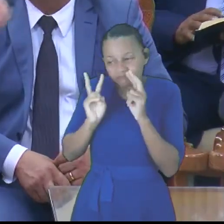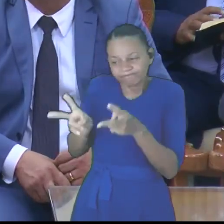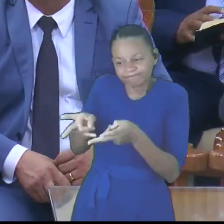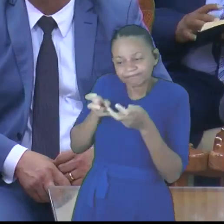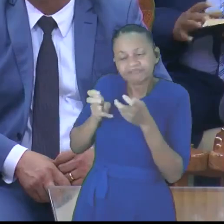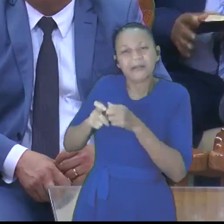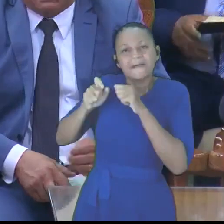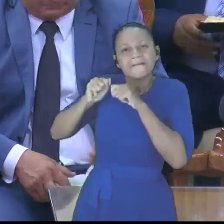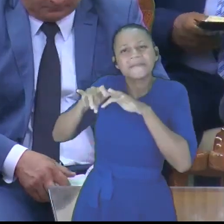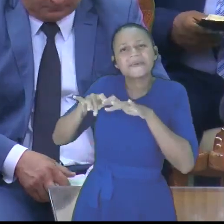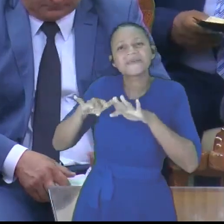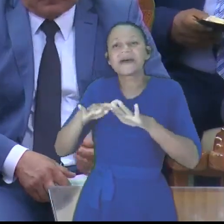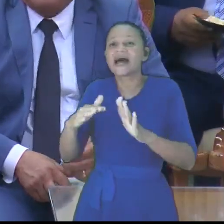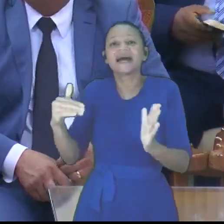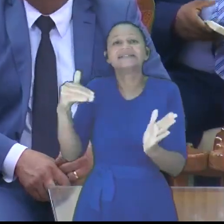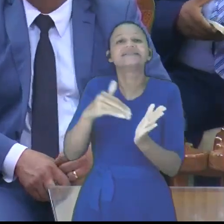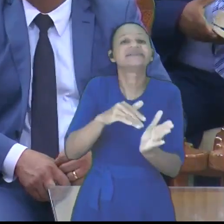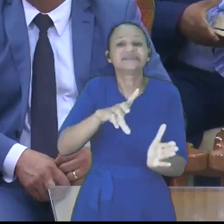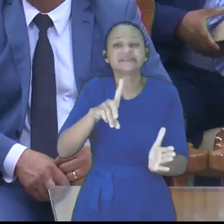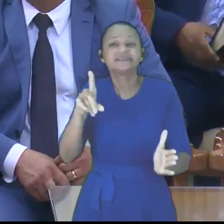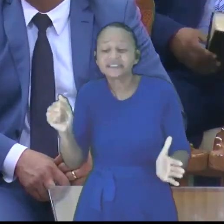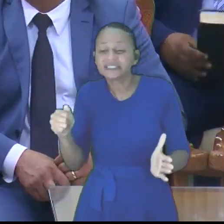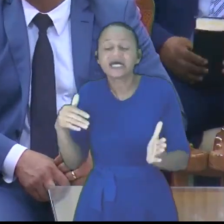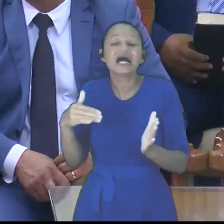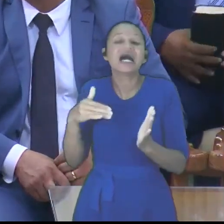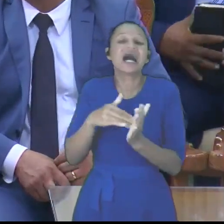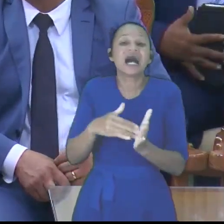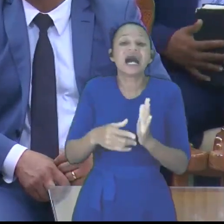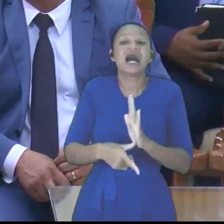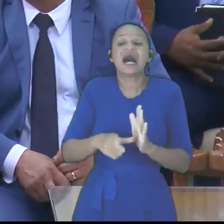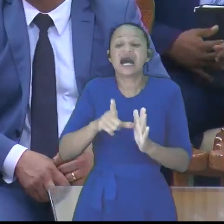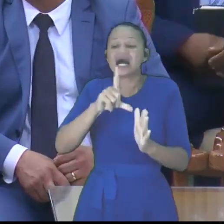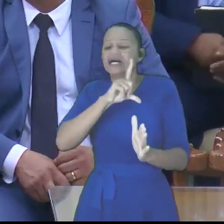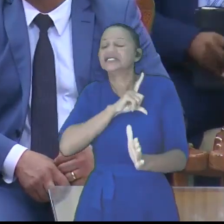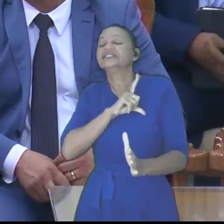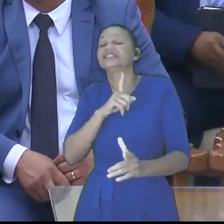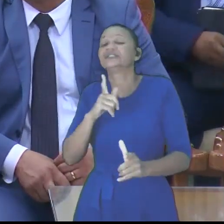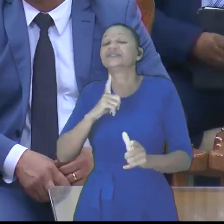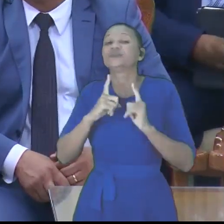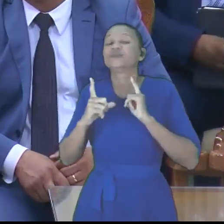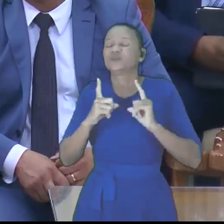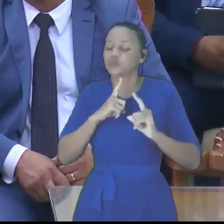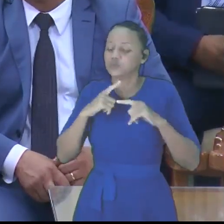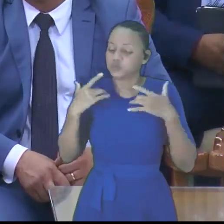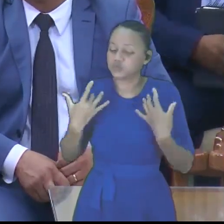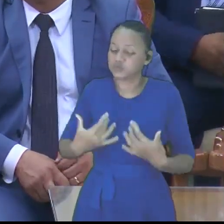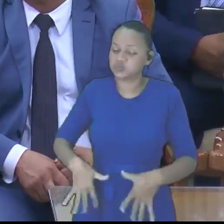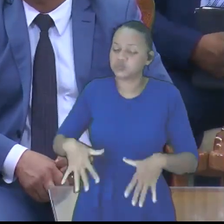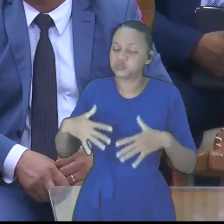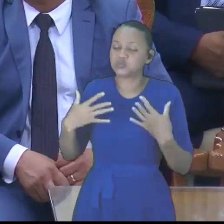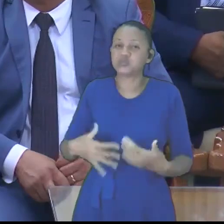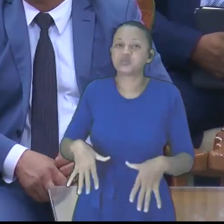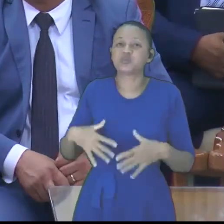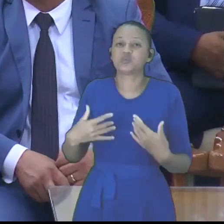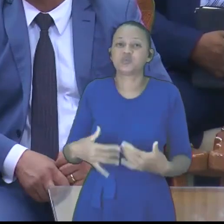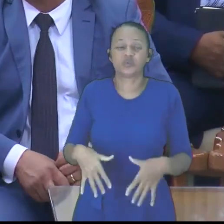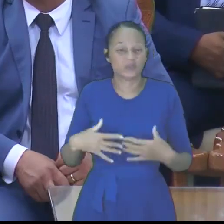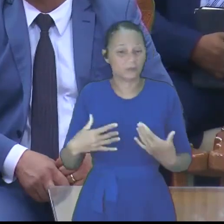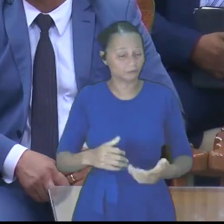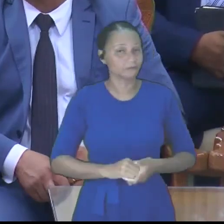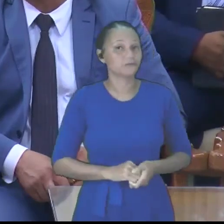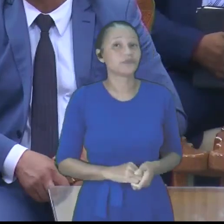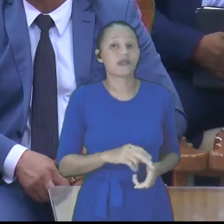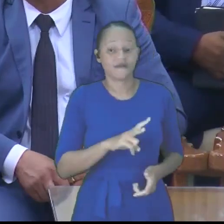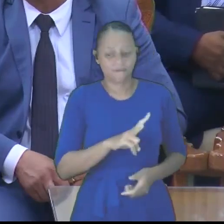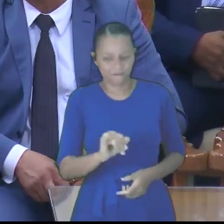esse derramamento vai até quando? Até antes que venha o grande e o que, igreja?